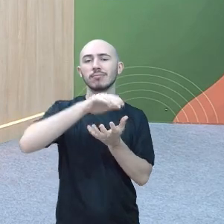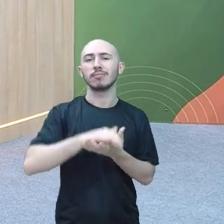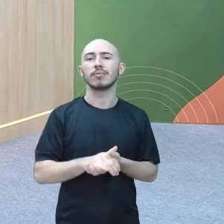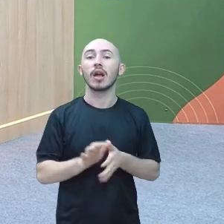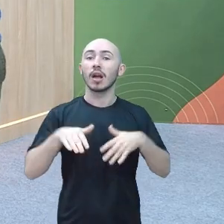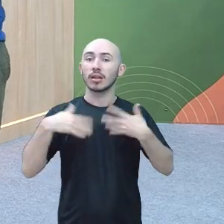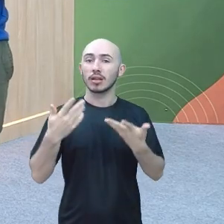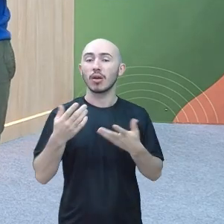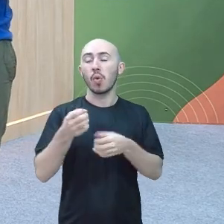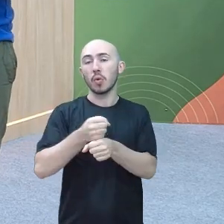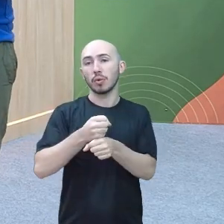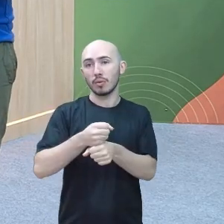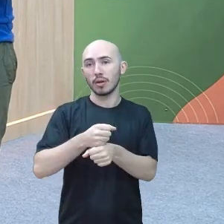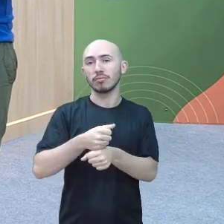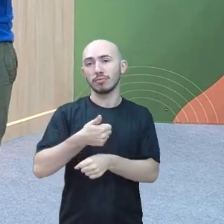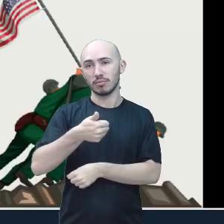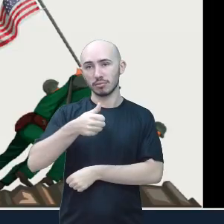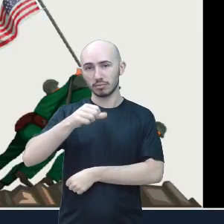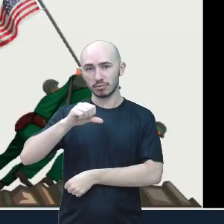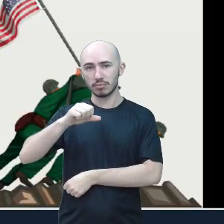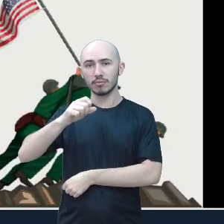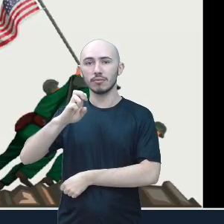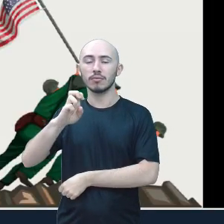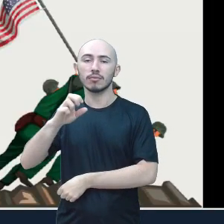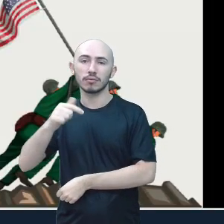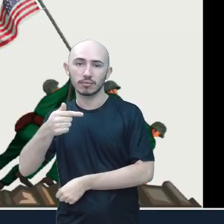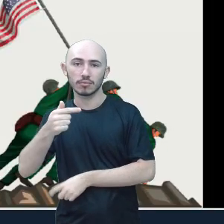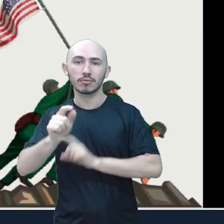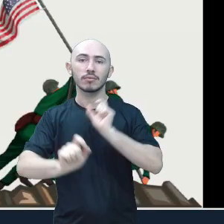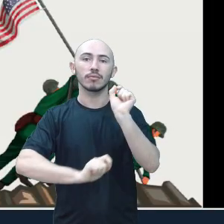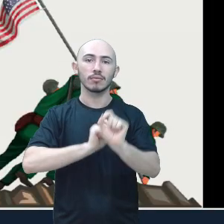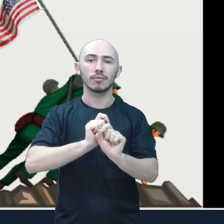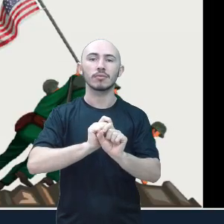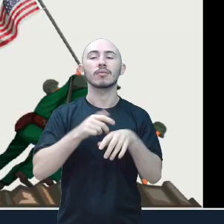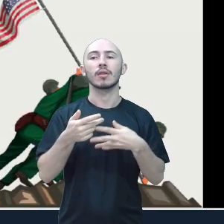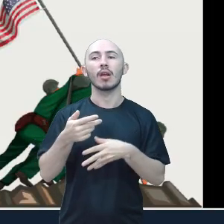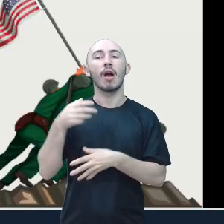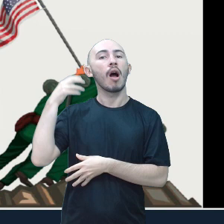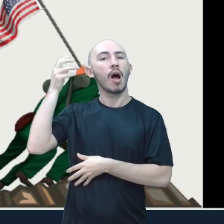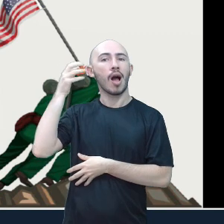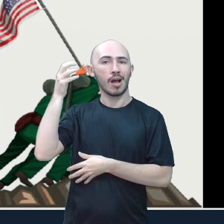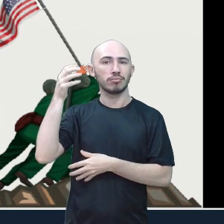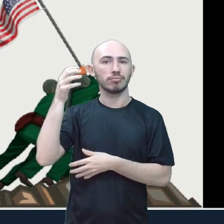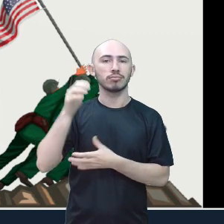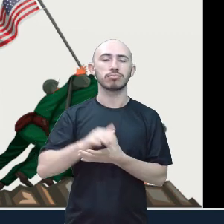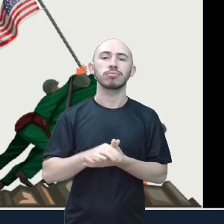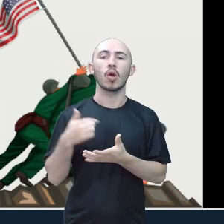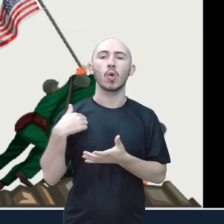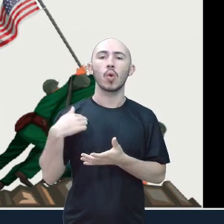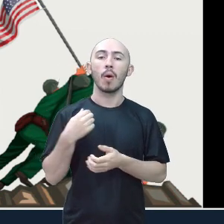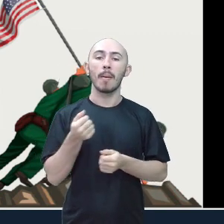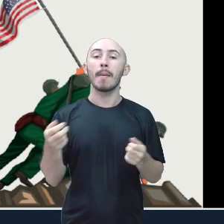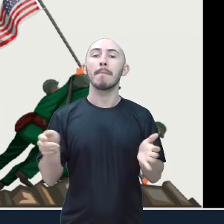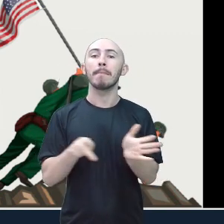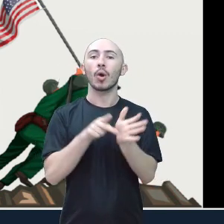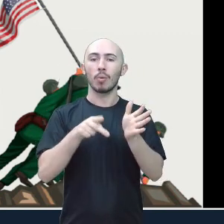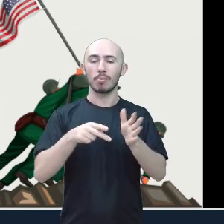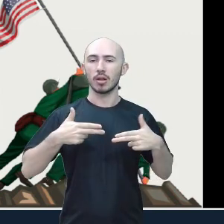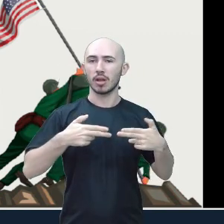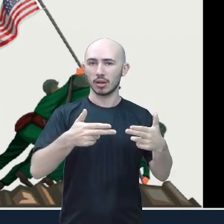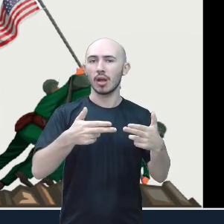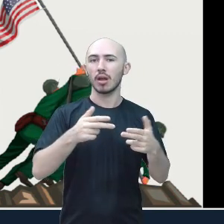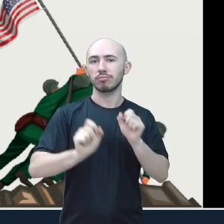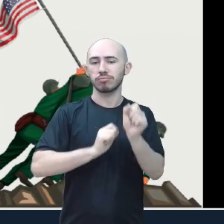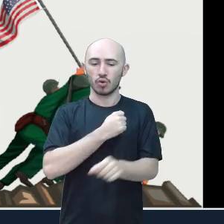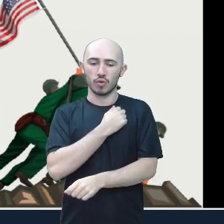em 57, né, as rádios das Forças Armadas dos Estados Unidos iniciou uma